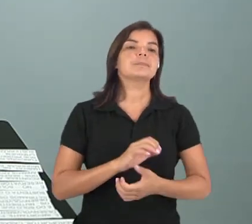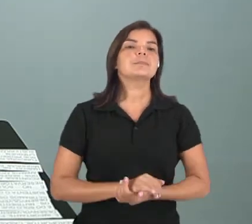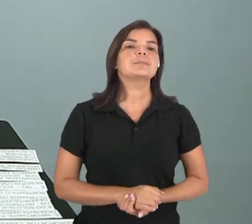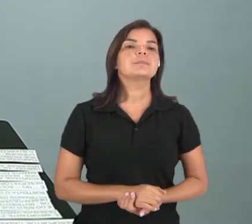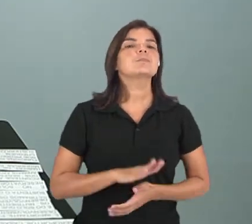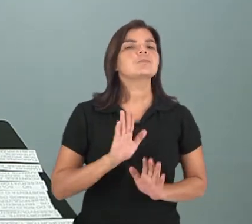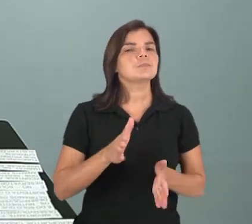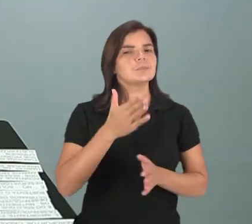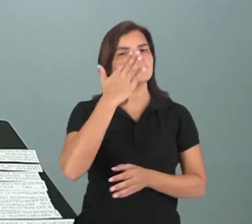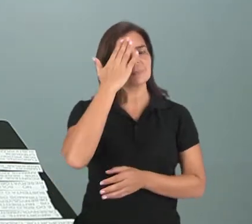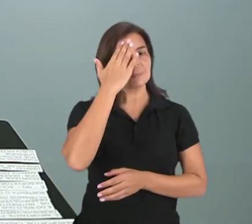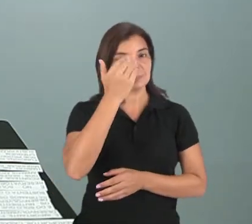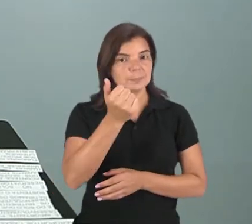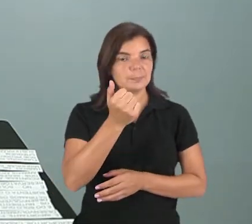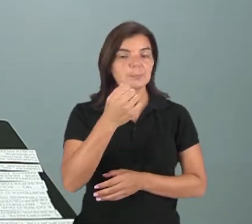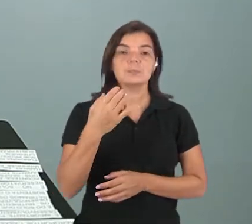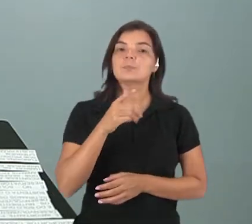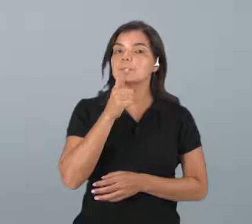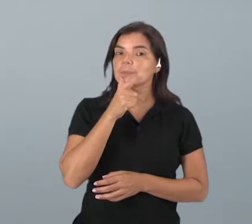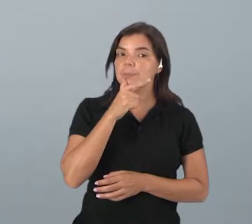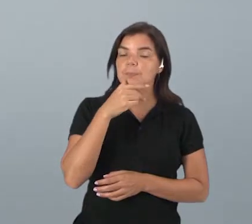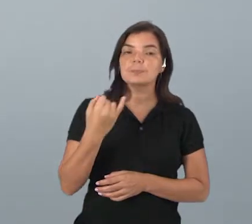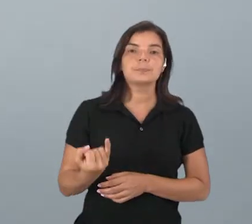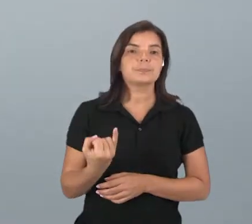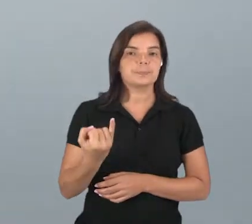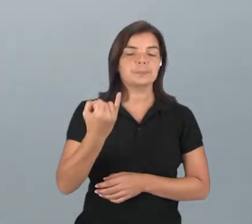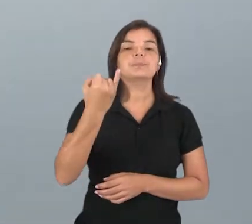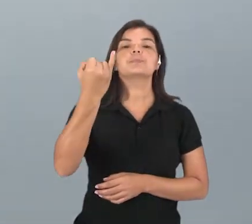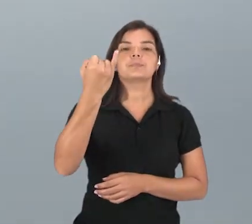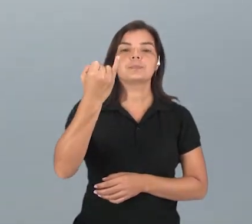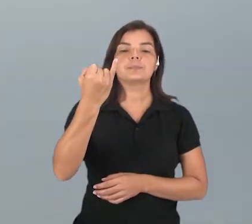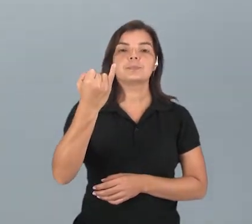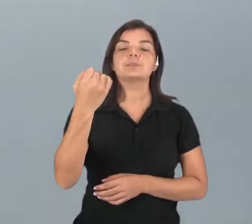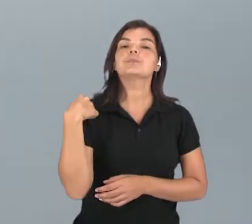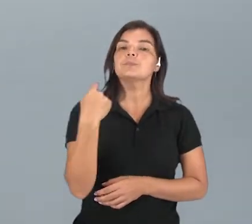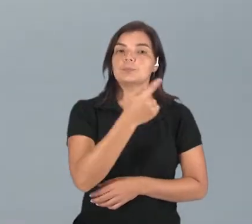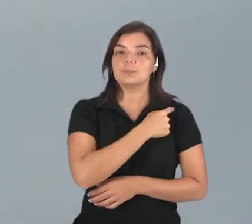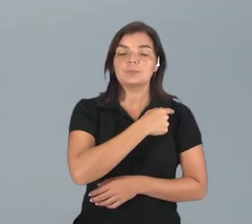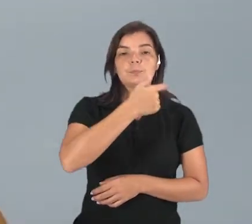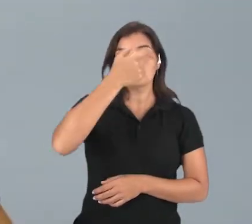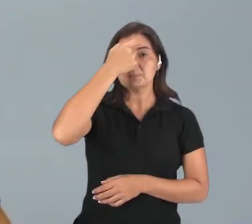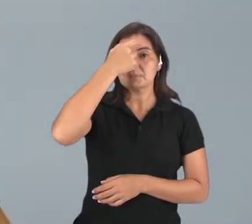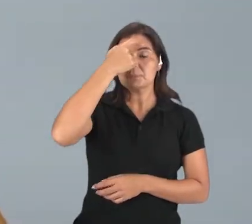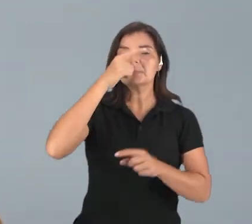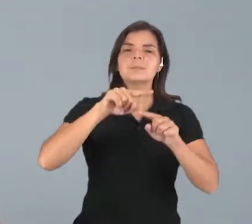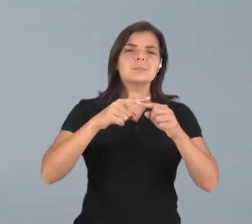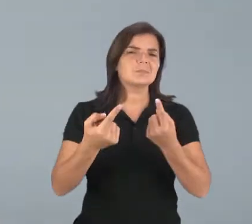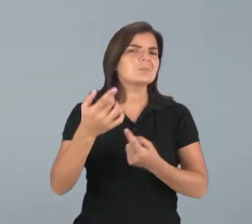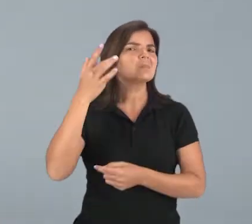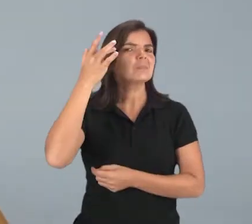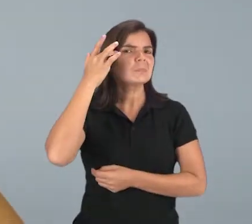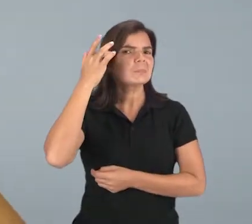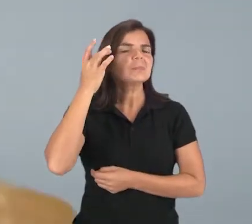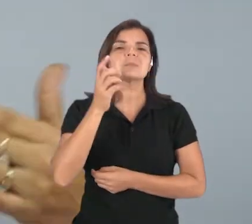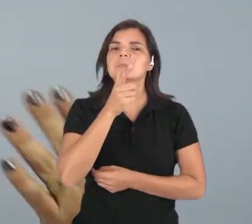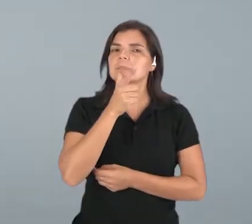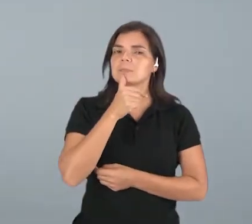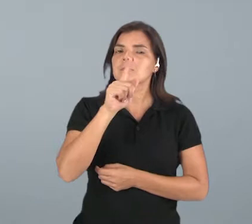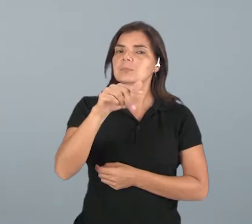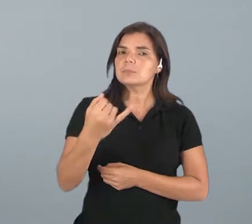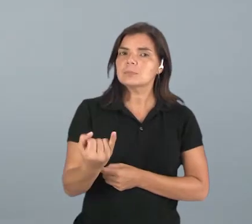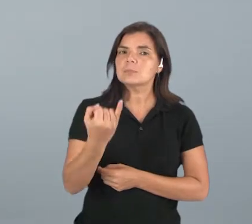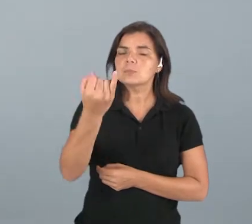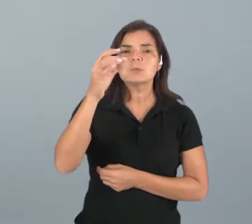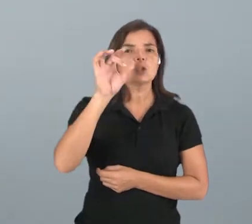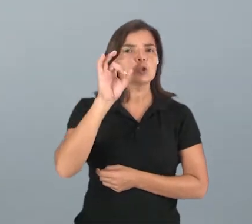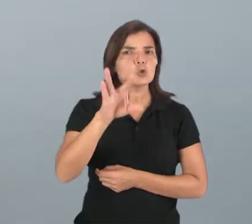Nós já sabemos que a água ela é importante para o bom funcionamento do nosso organismo, tá? Mas será que a água ela é